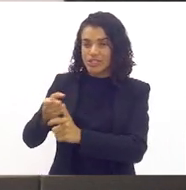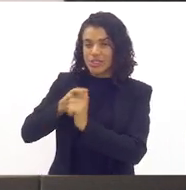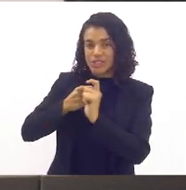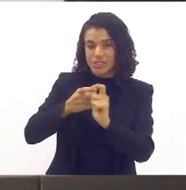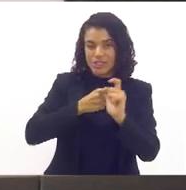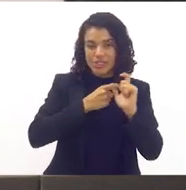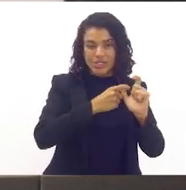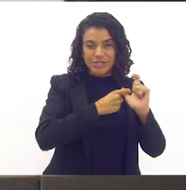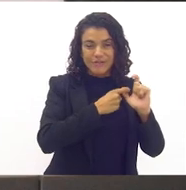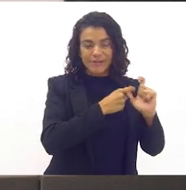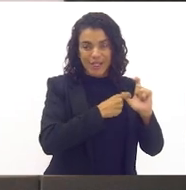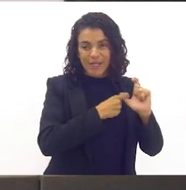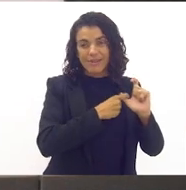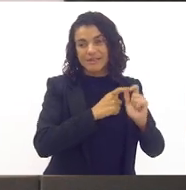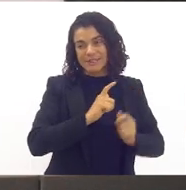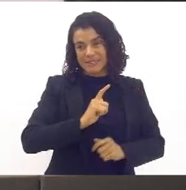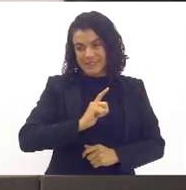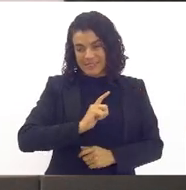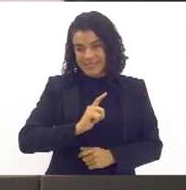interna,